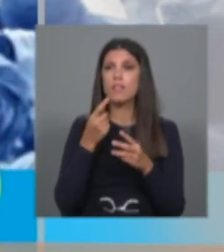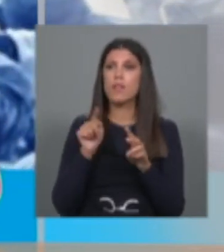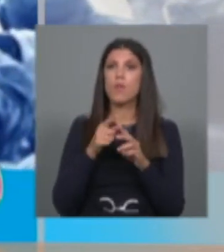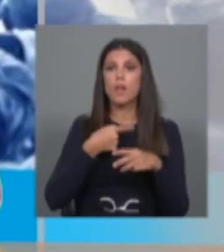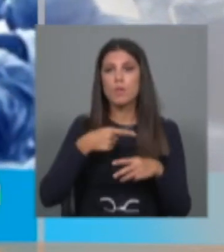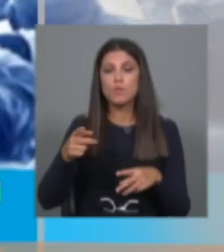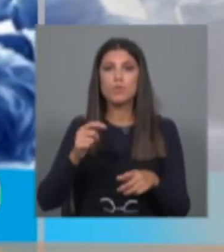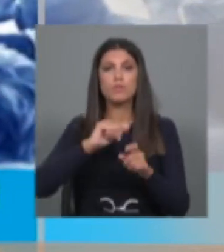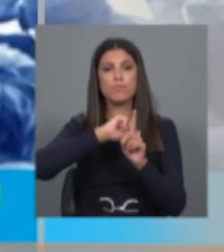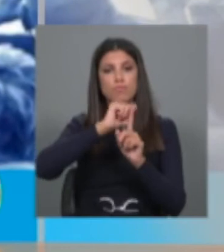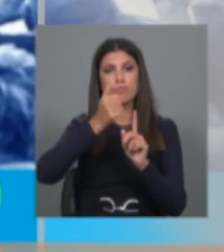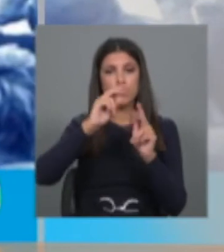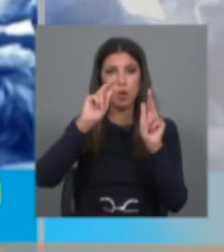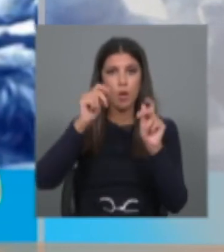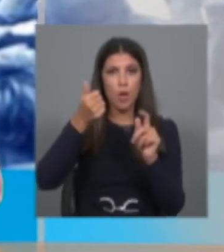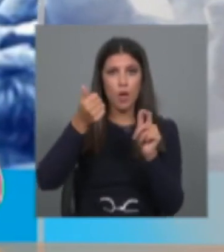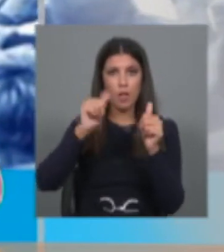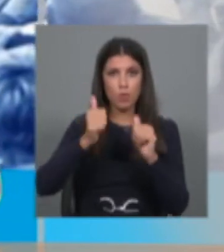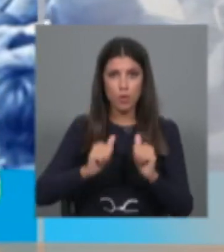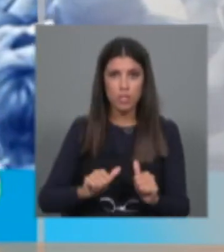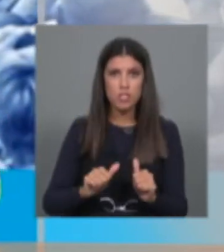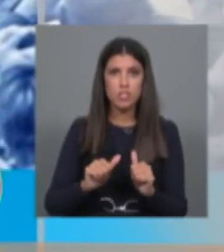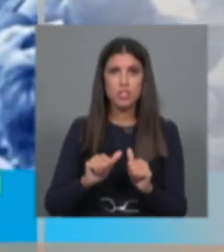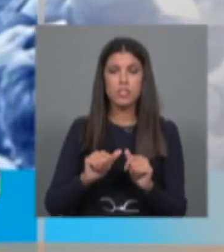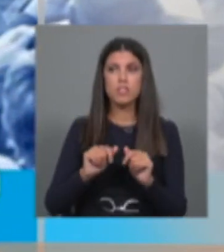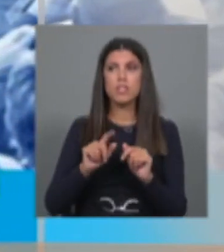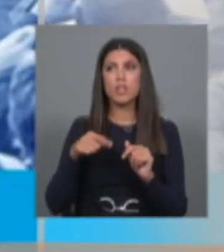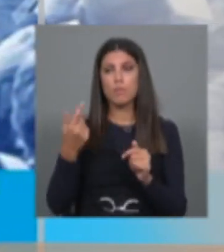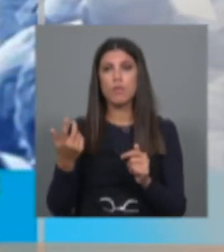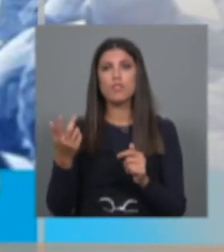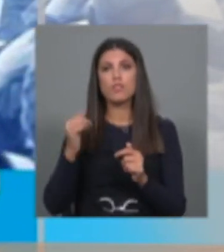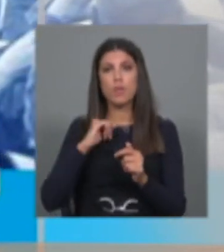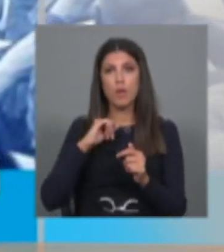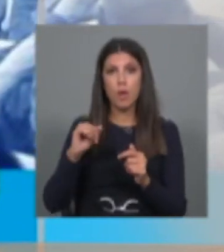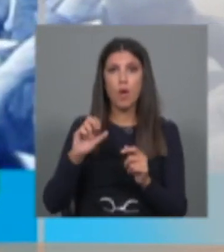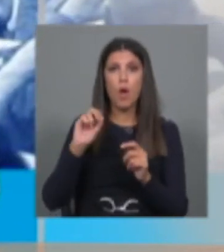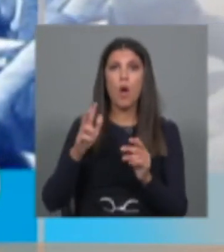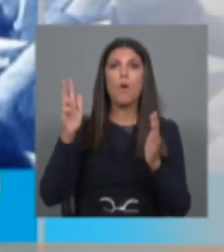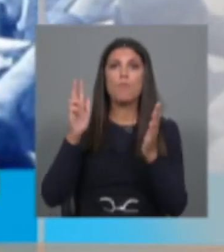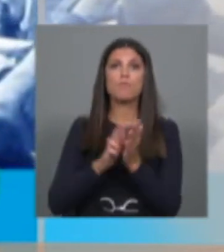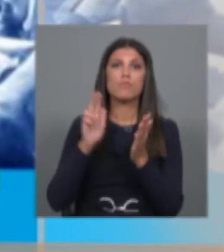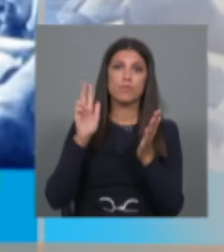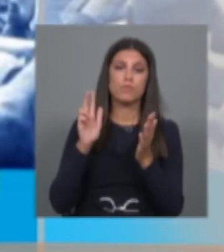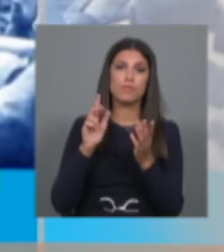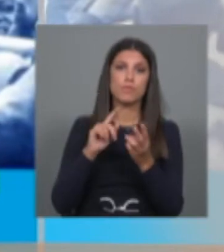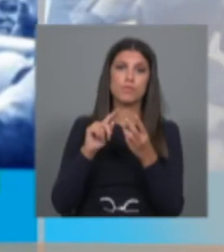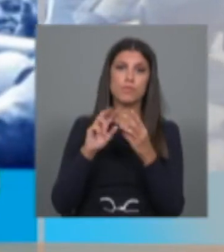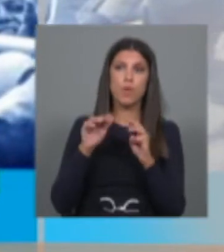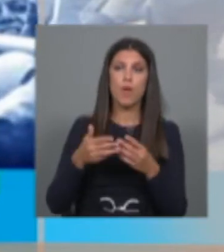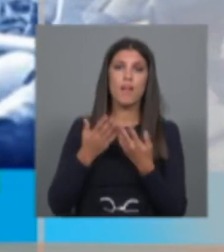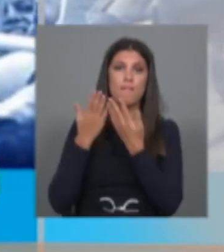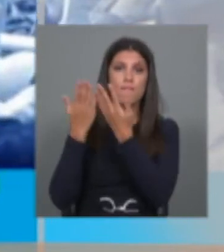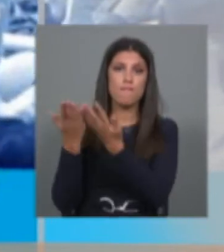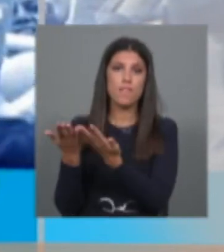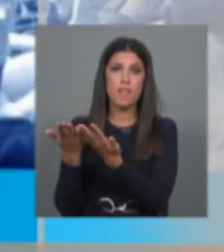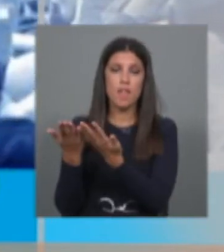a votação e o Presidente será obrigado a promulgar, ou enviar para o Tribunal Constitucional, que tem sido um